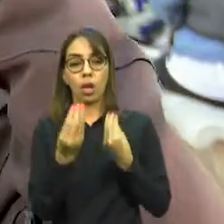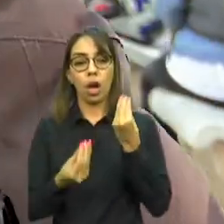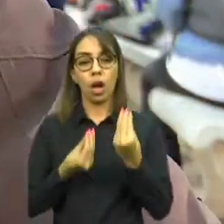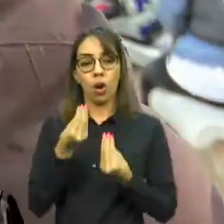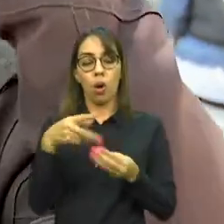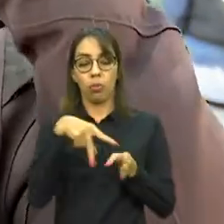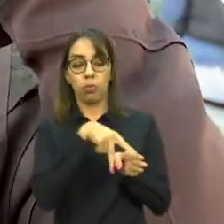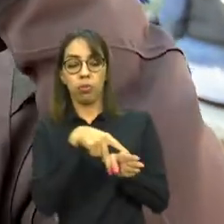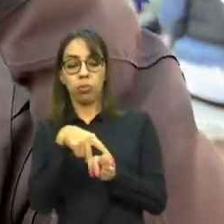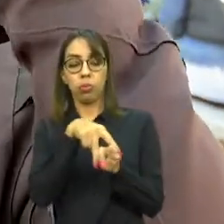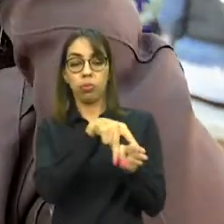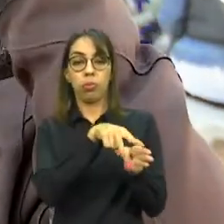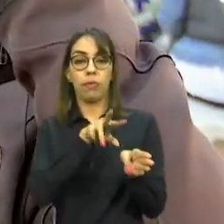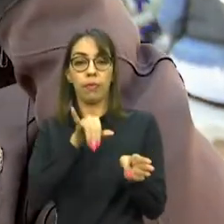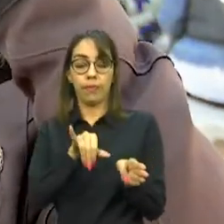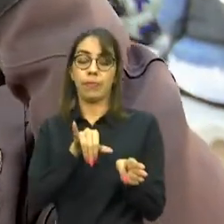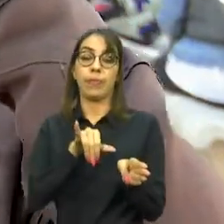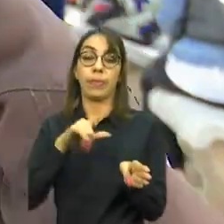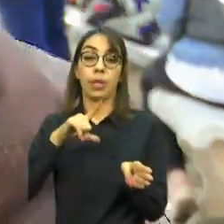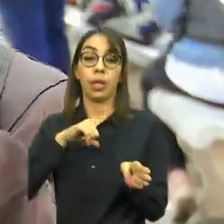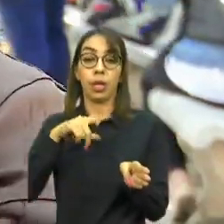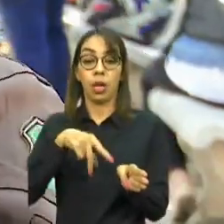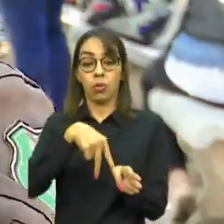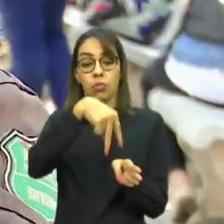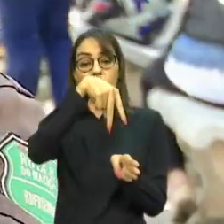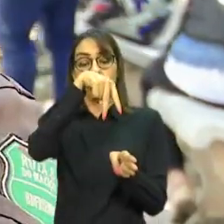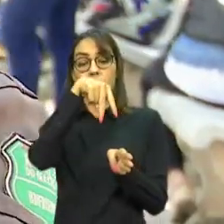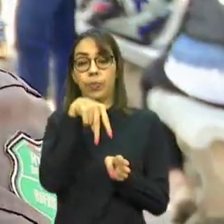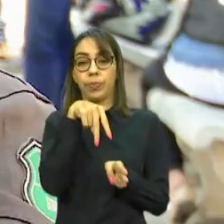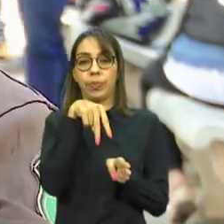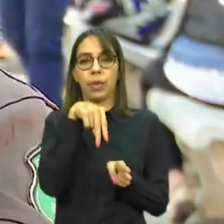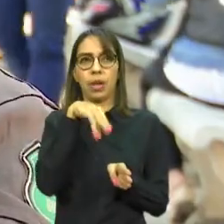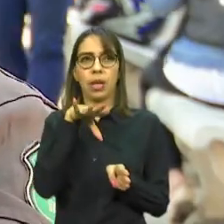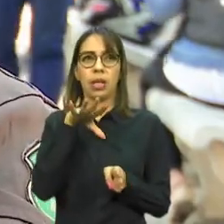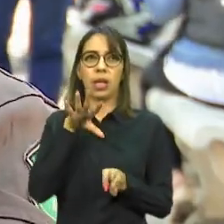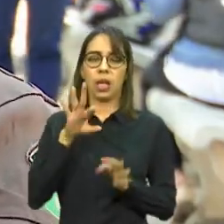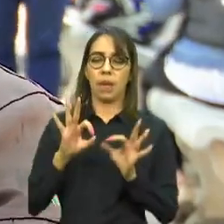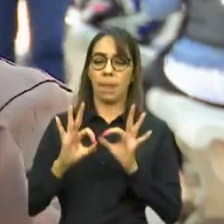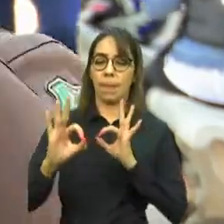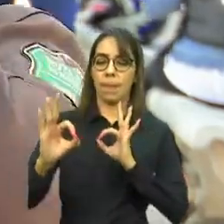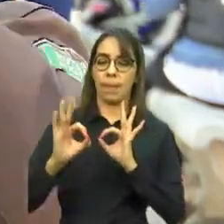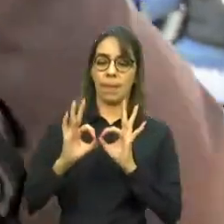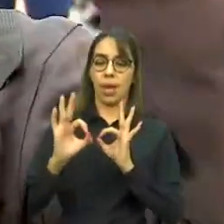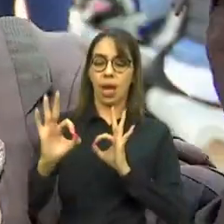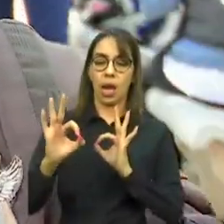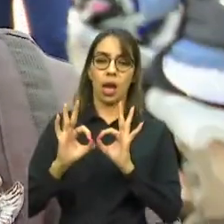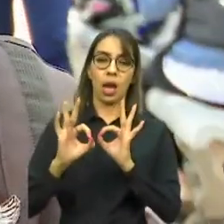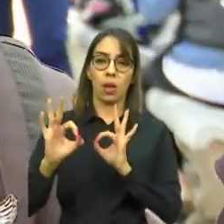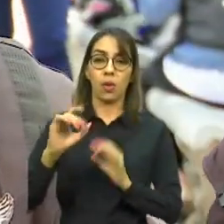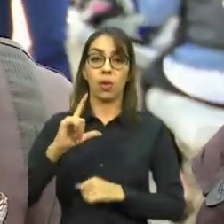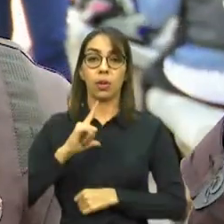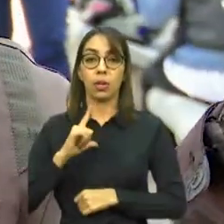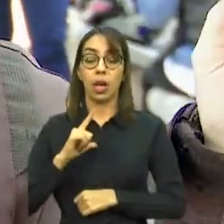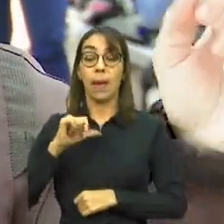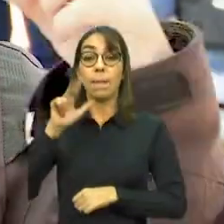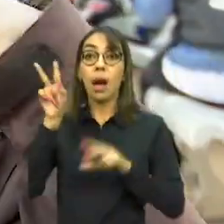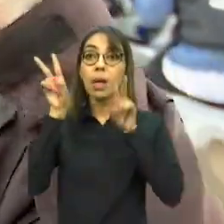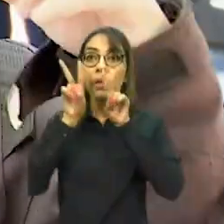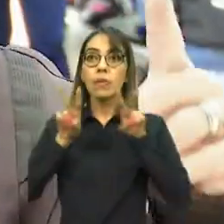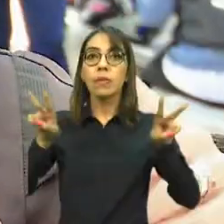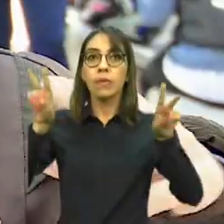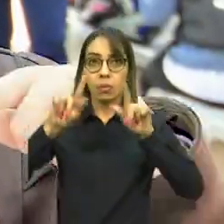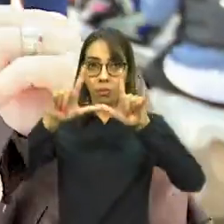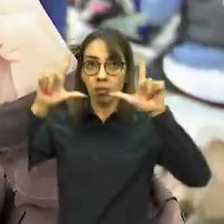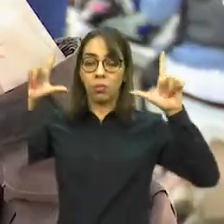a gente está num ângulo atrás dele, coisa de meio metro ou pouco mais, e dá um ângulo de visão muito maior do que